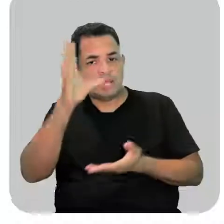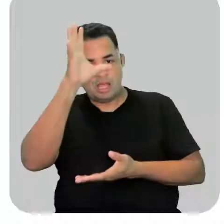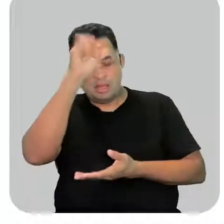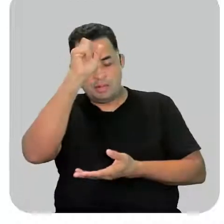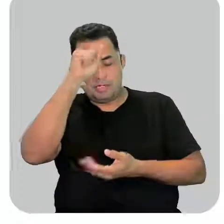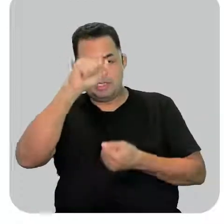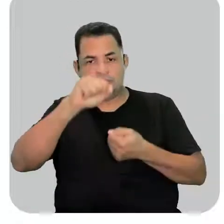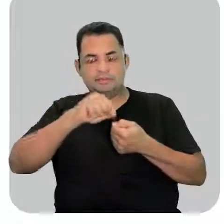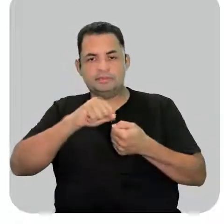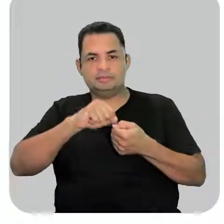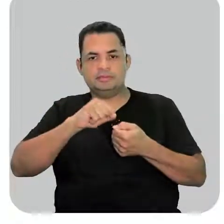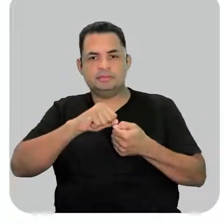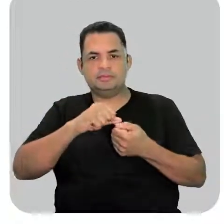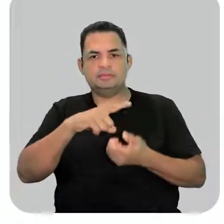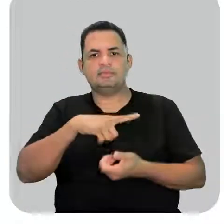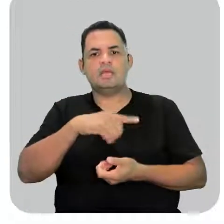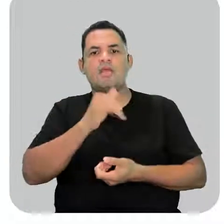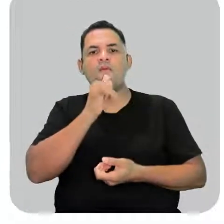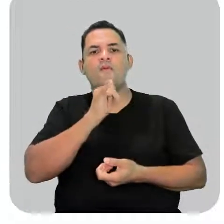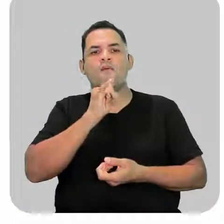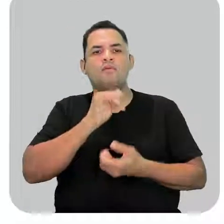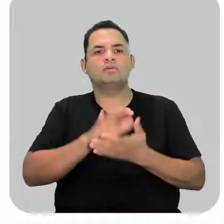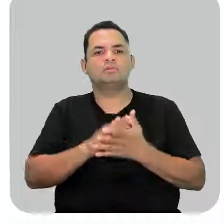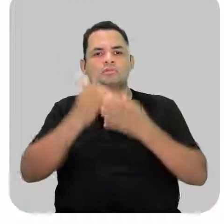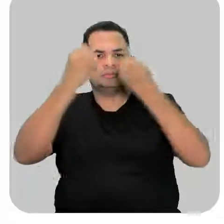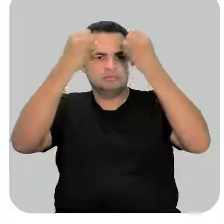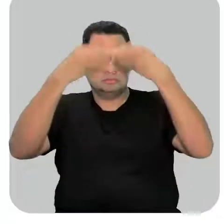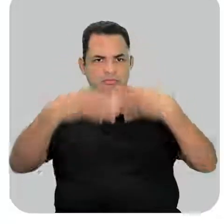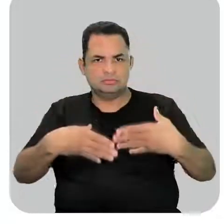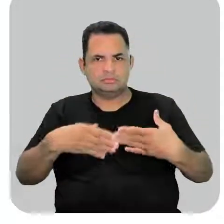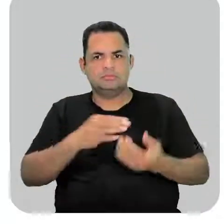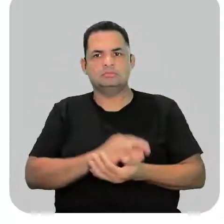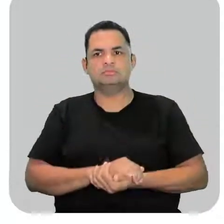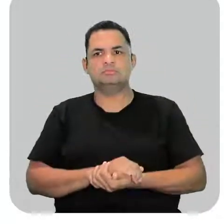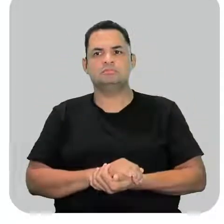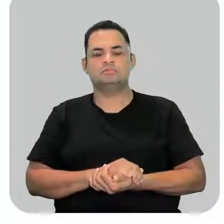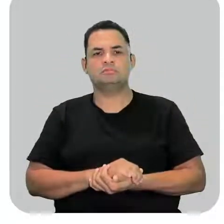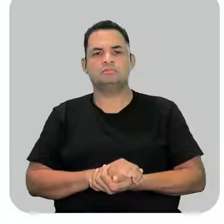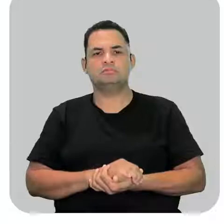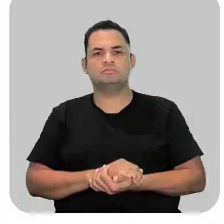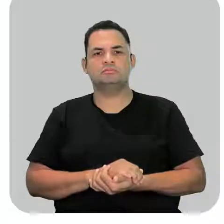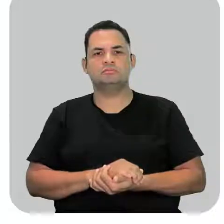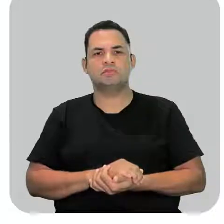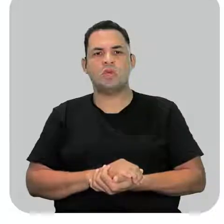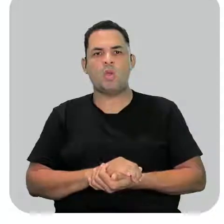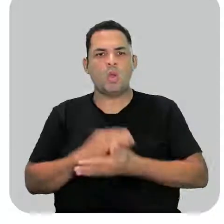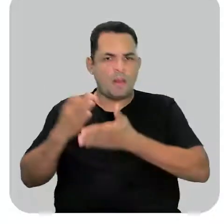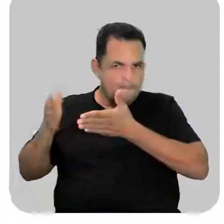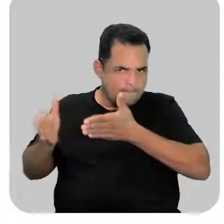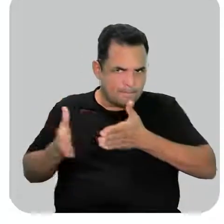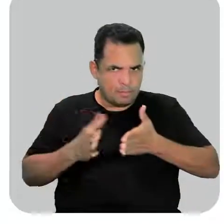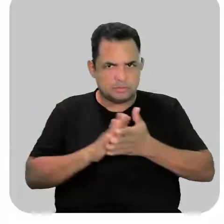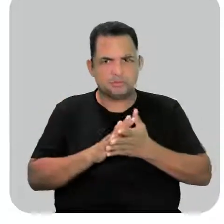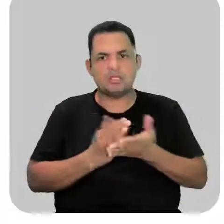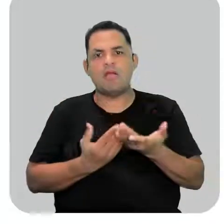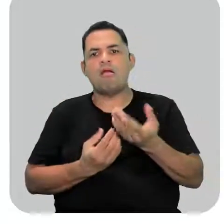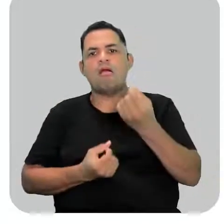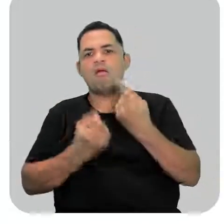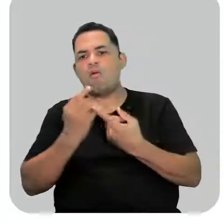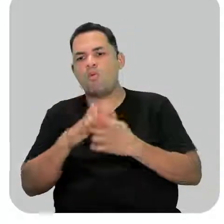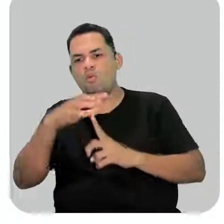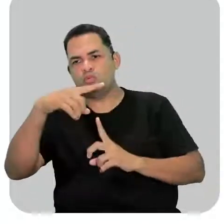Aprender fazendo. Aqui a gente tem um exemplo para a gente trabalhar que fala o seguinte. Na fabricação de alguns tipos